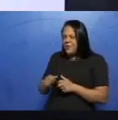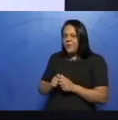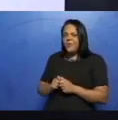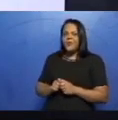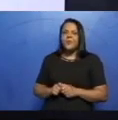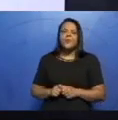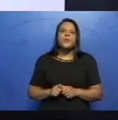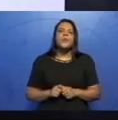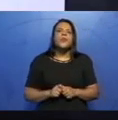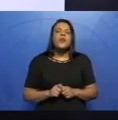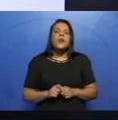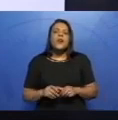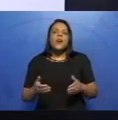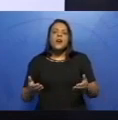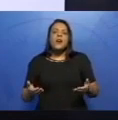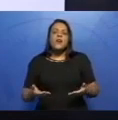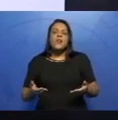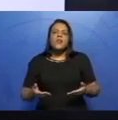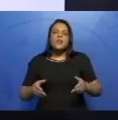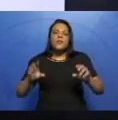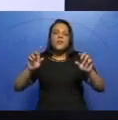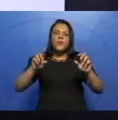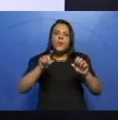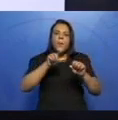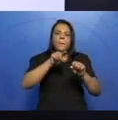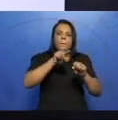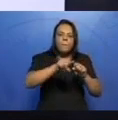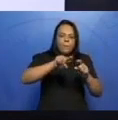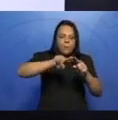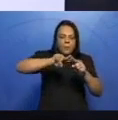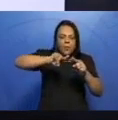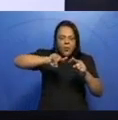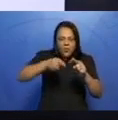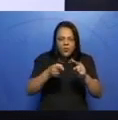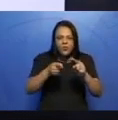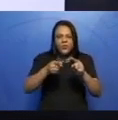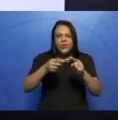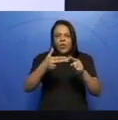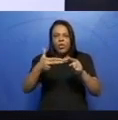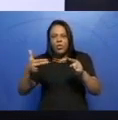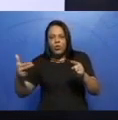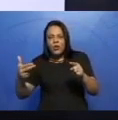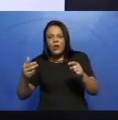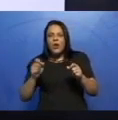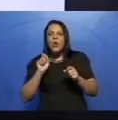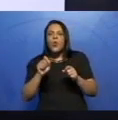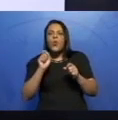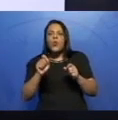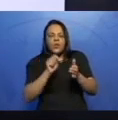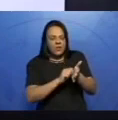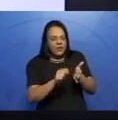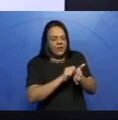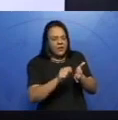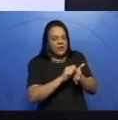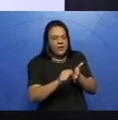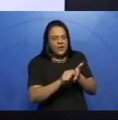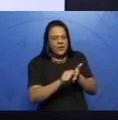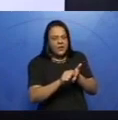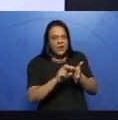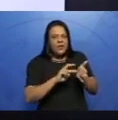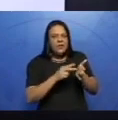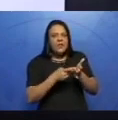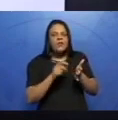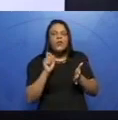9, os sinais de pontuação buscam reproduzir na escrita emoções, intenções, julgamentos, desejos, entre